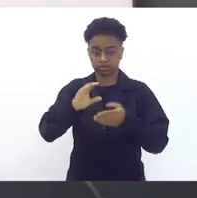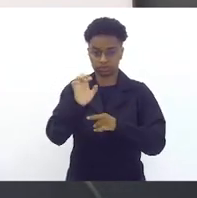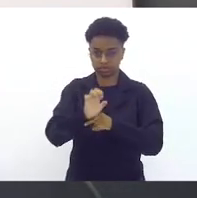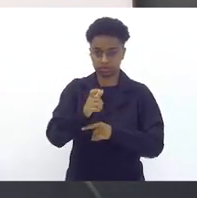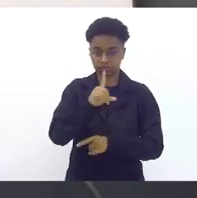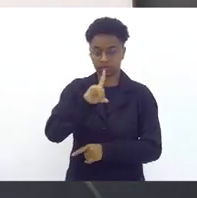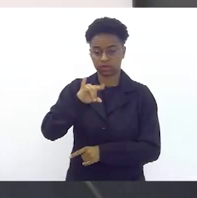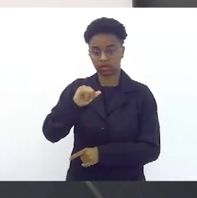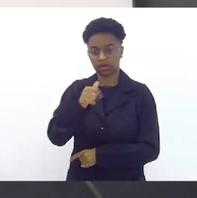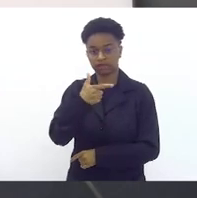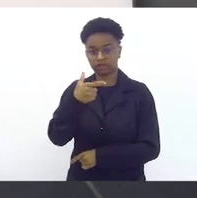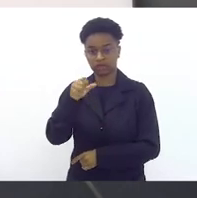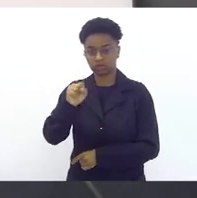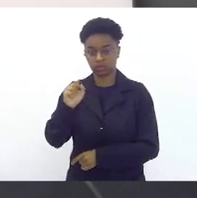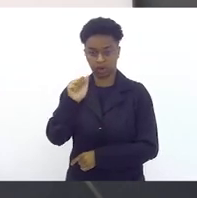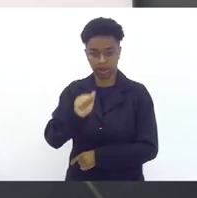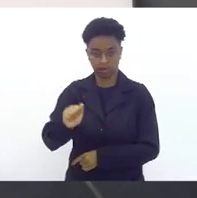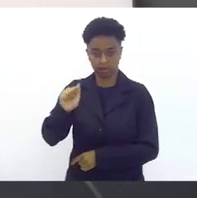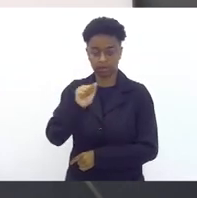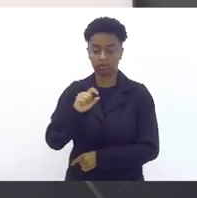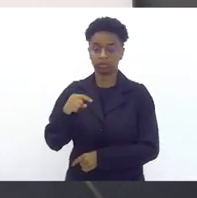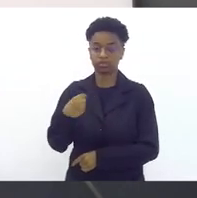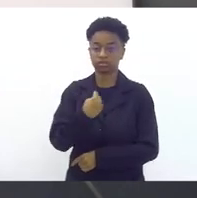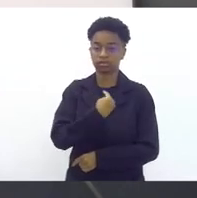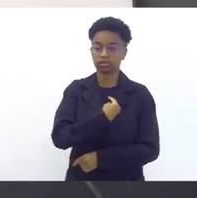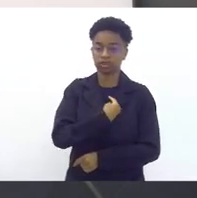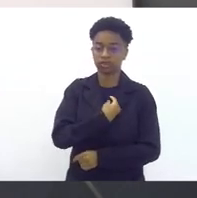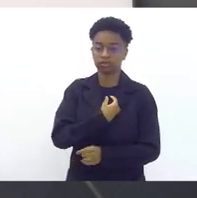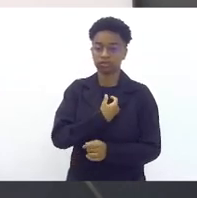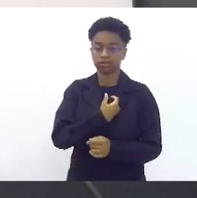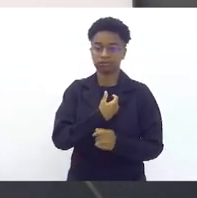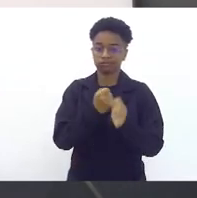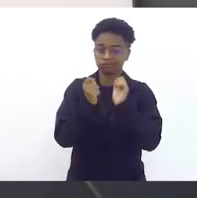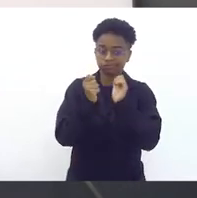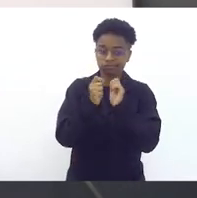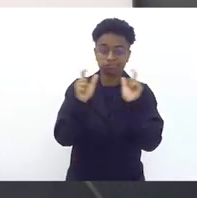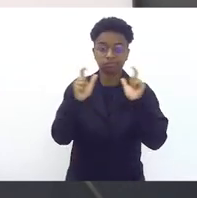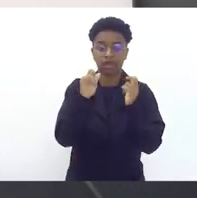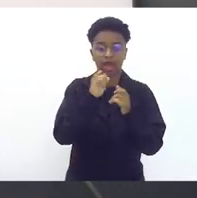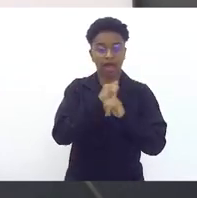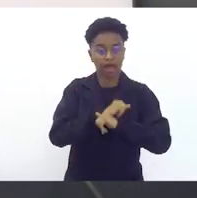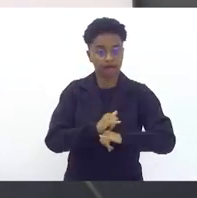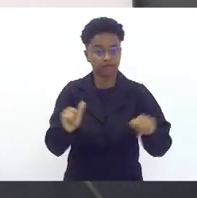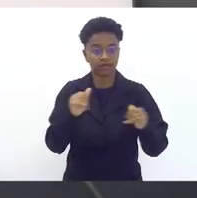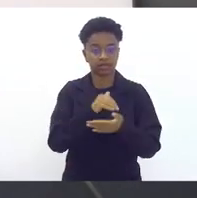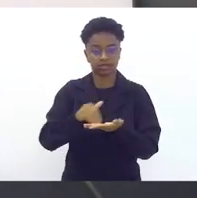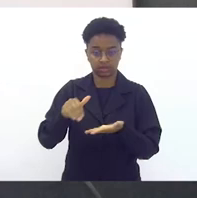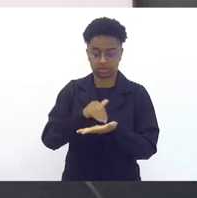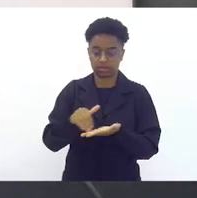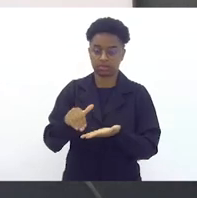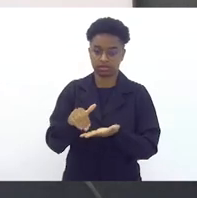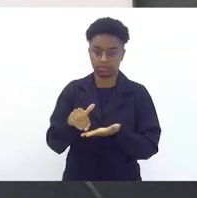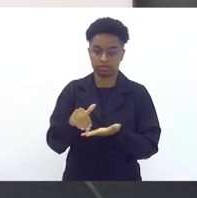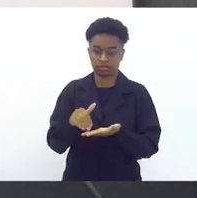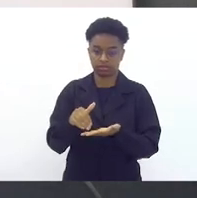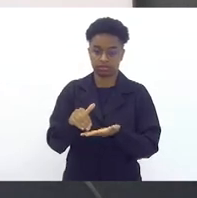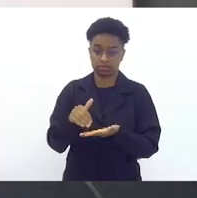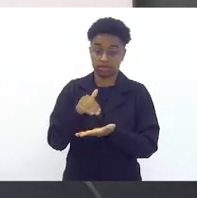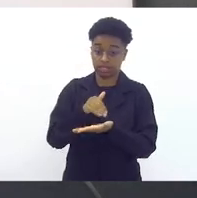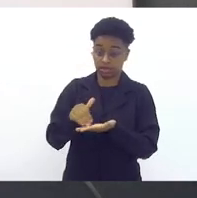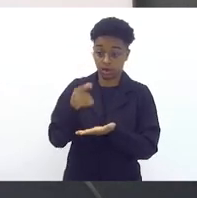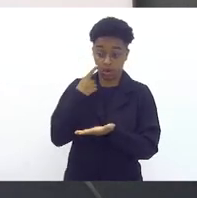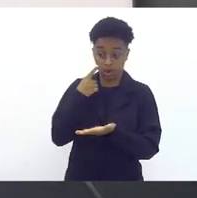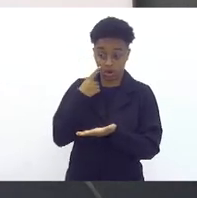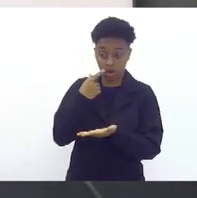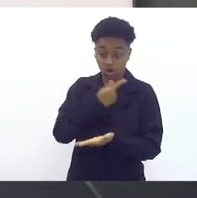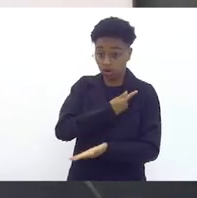abril, nós fizemos este alerta ao secretário Schiep. Secretário, o governador